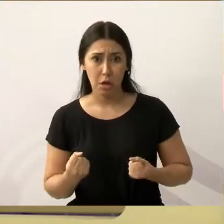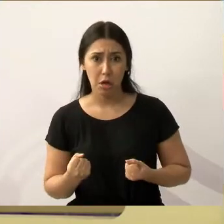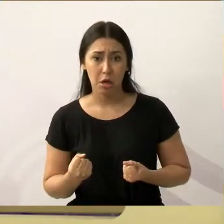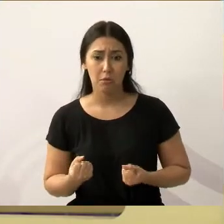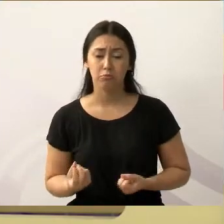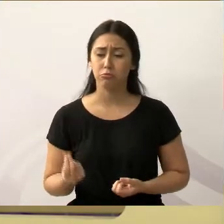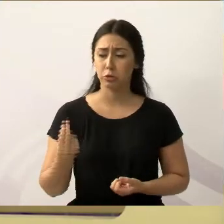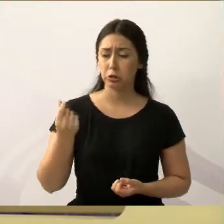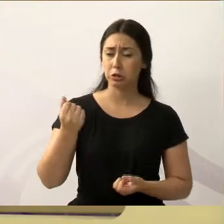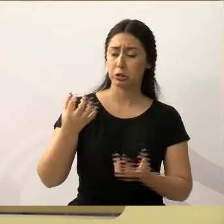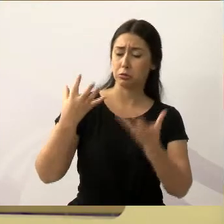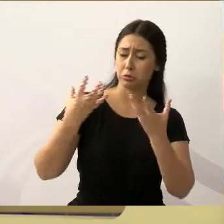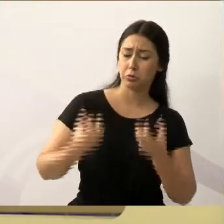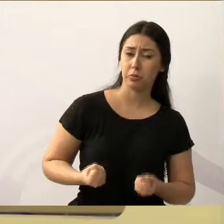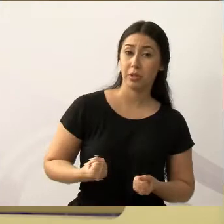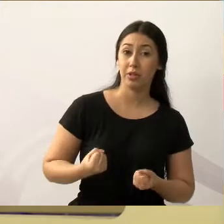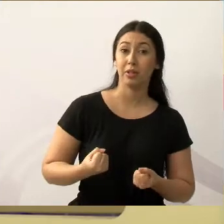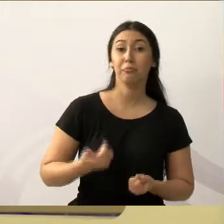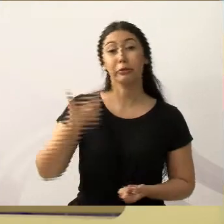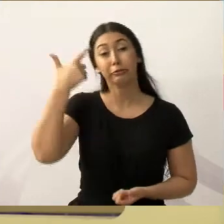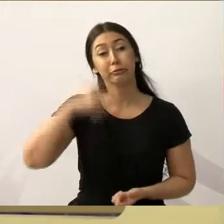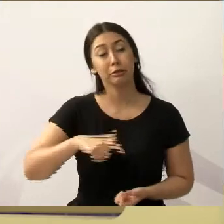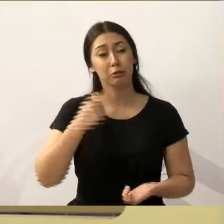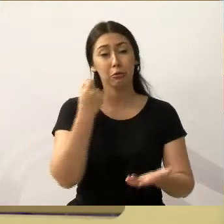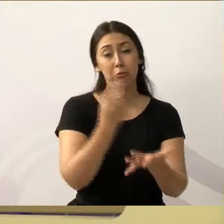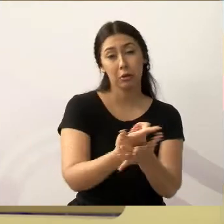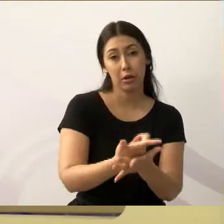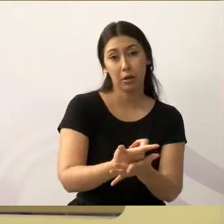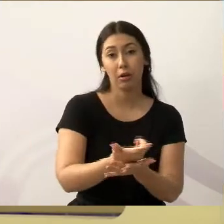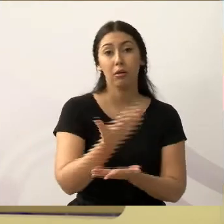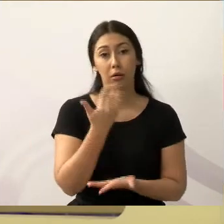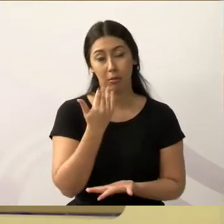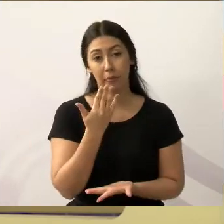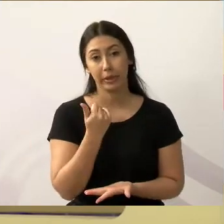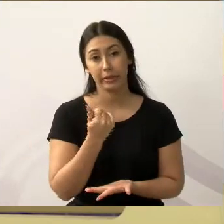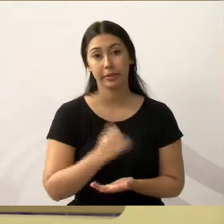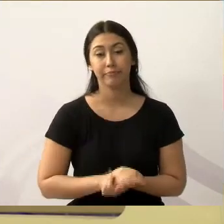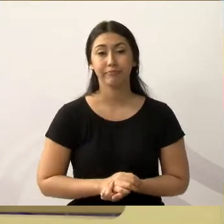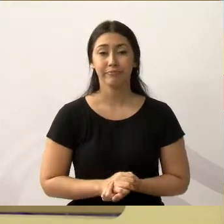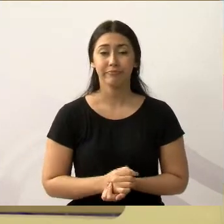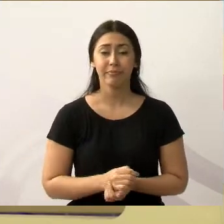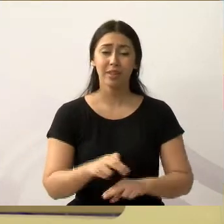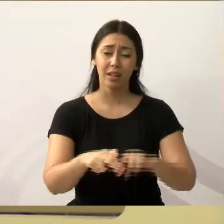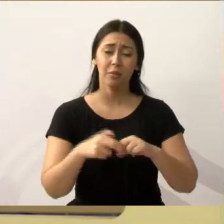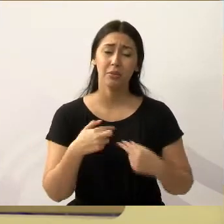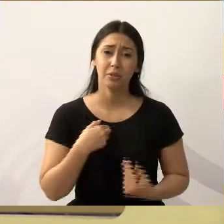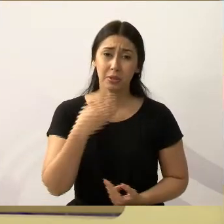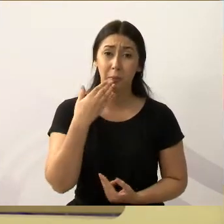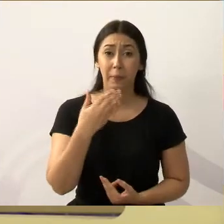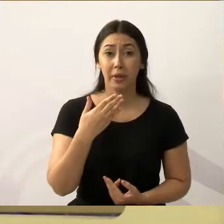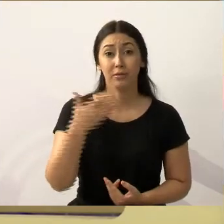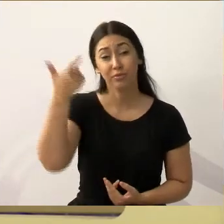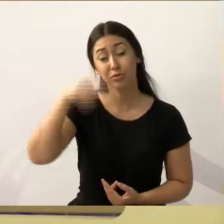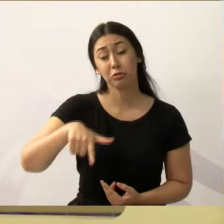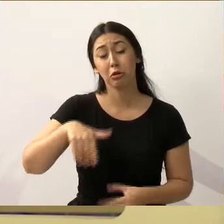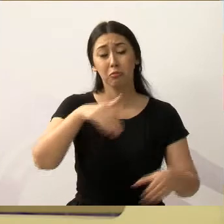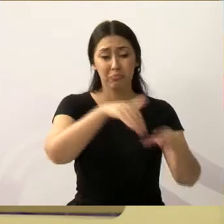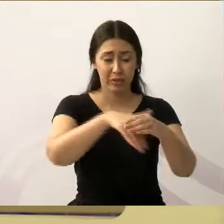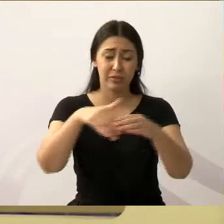ela possa de forma independente comprar o seu alimento. Então, eu peço mais uma vez a votação de vocês,